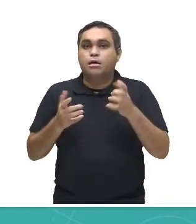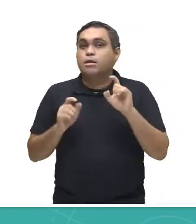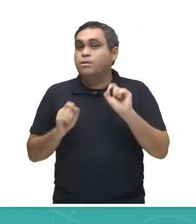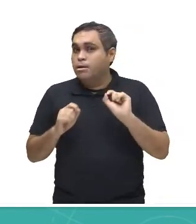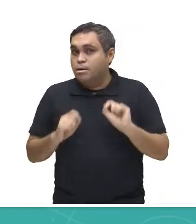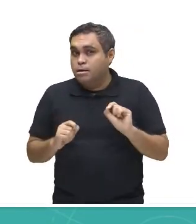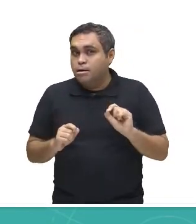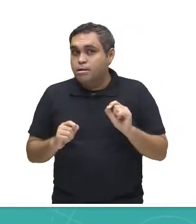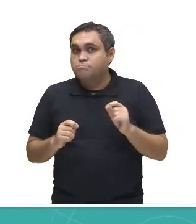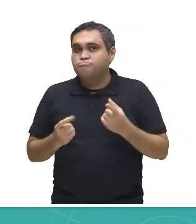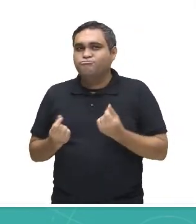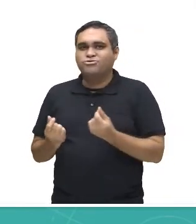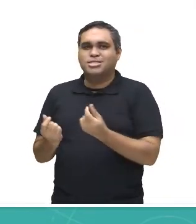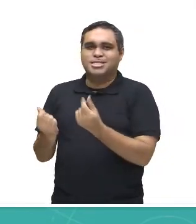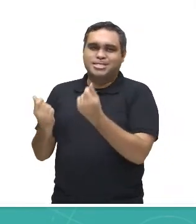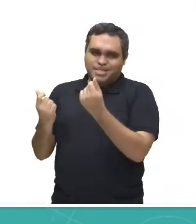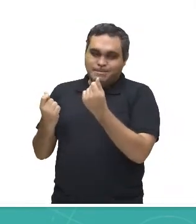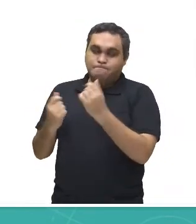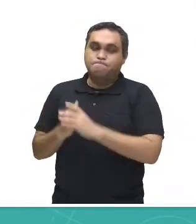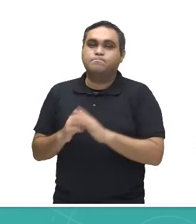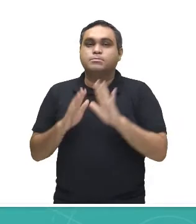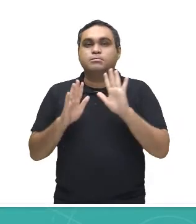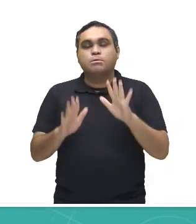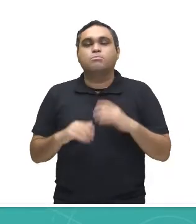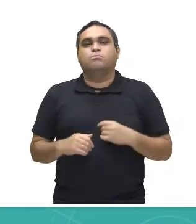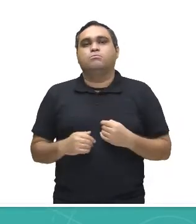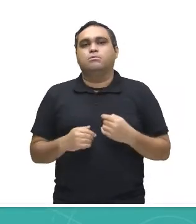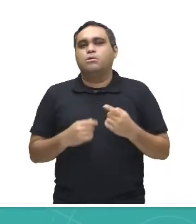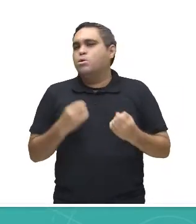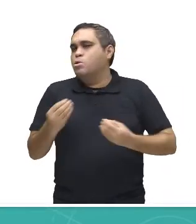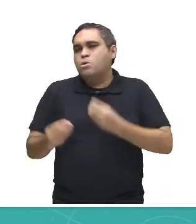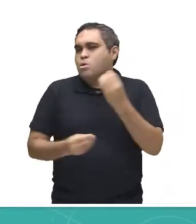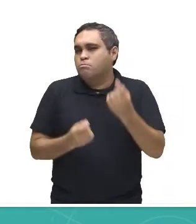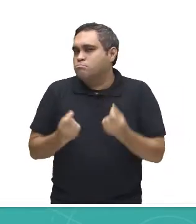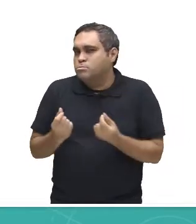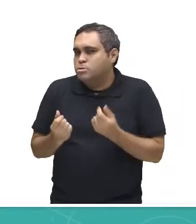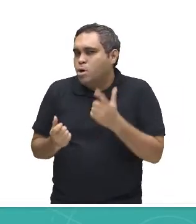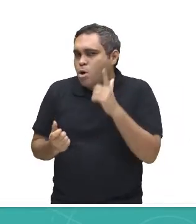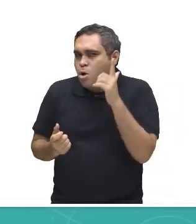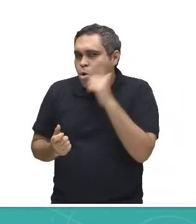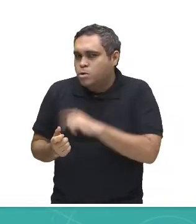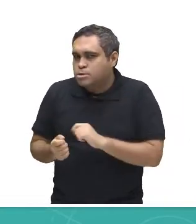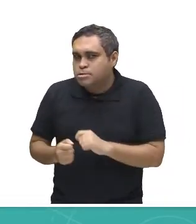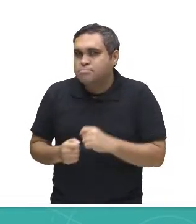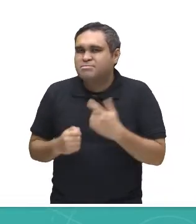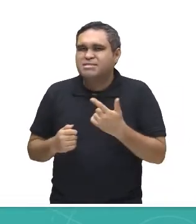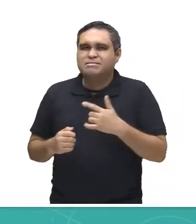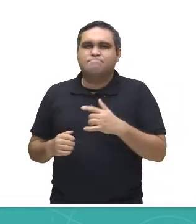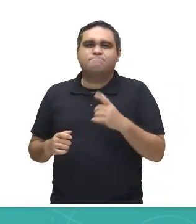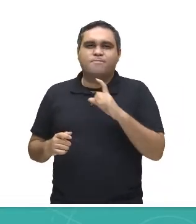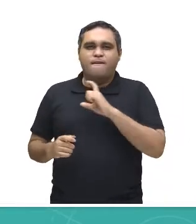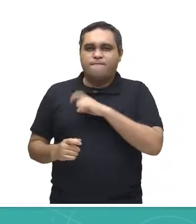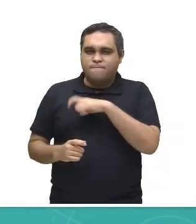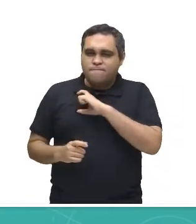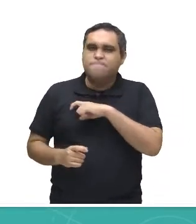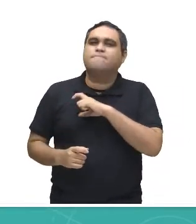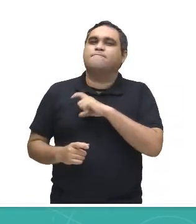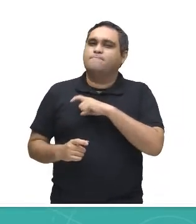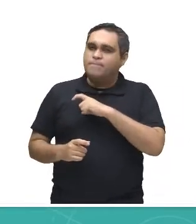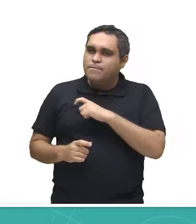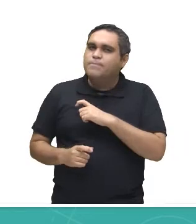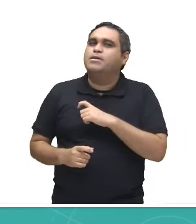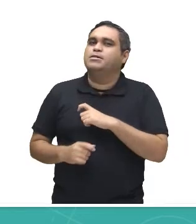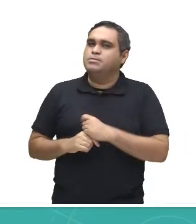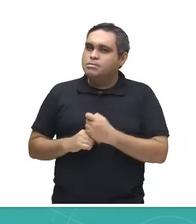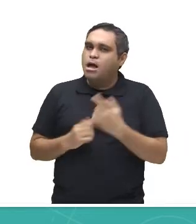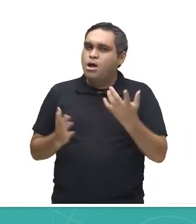era lucro. E a forma de adquirir esse lucro foi a mais cruel possível, né? Como a gente vai ver agora através